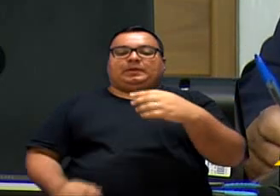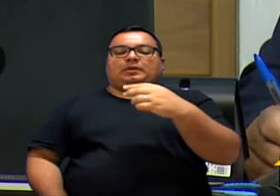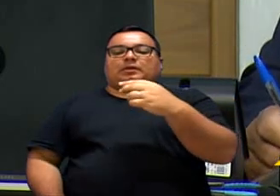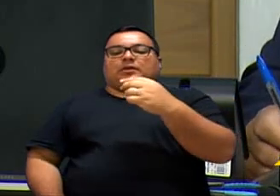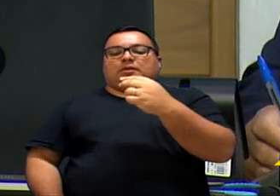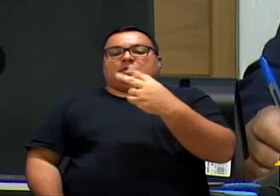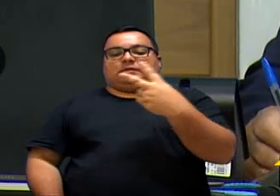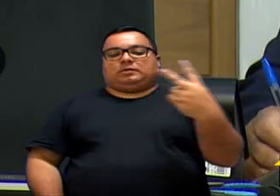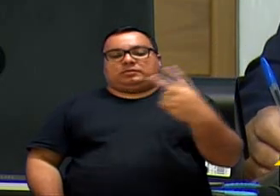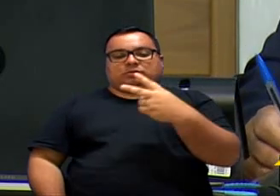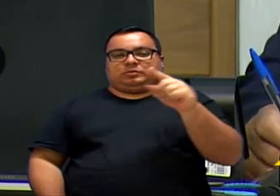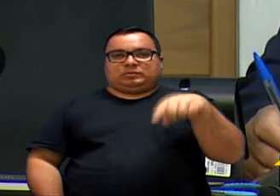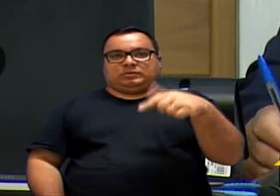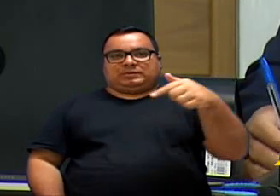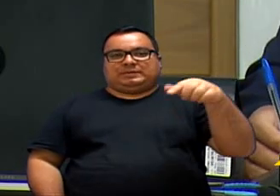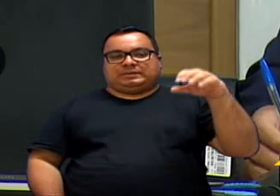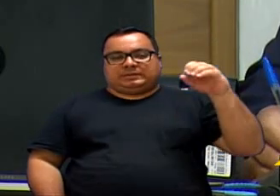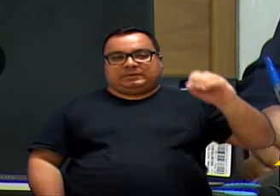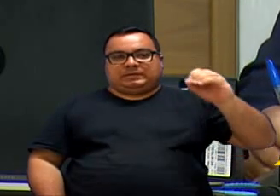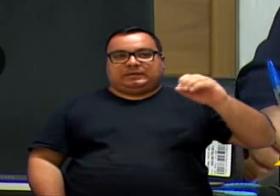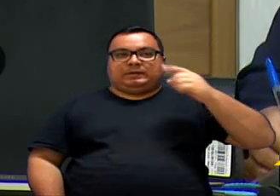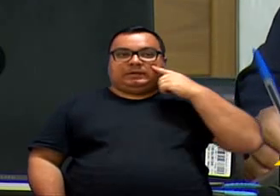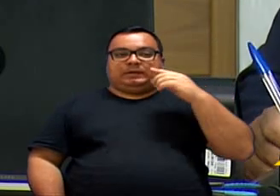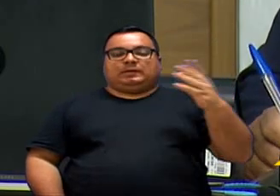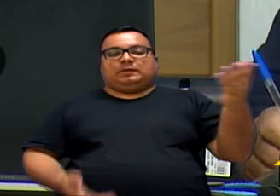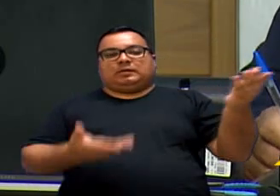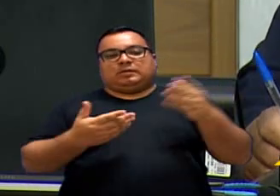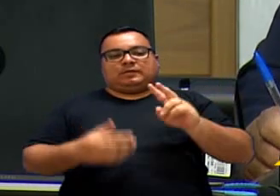2270/2022, do vereador Rodrigo do Treviso,